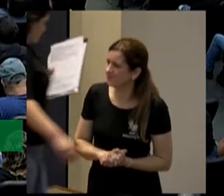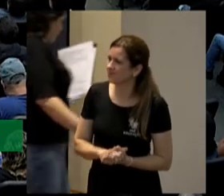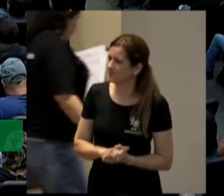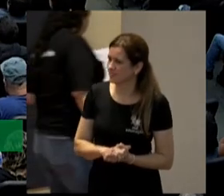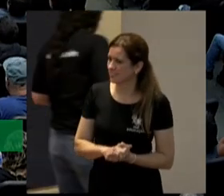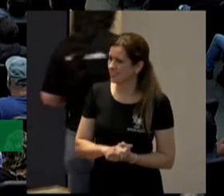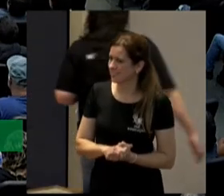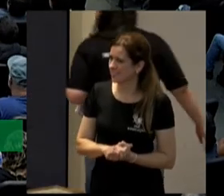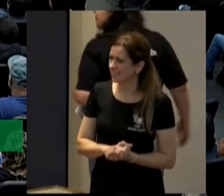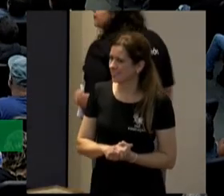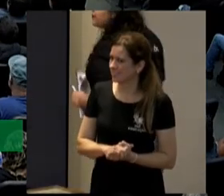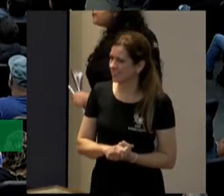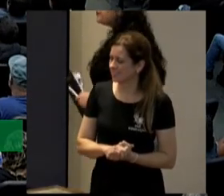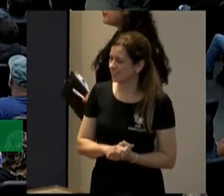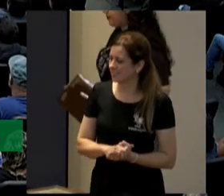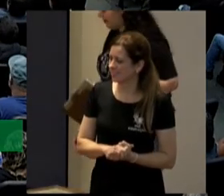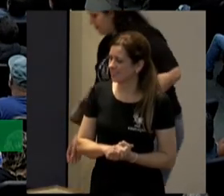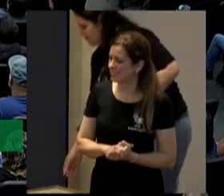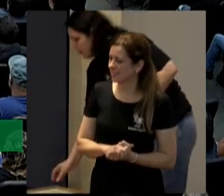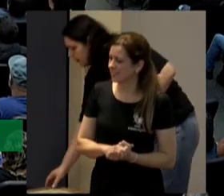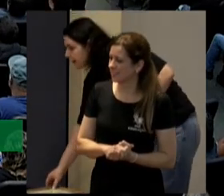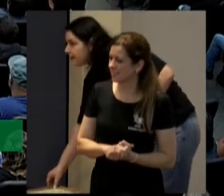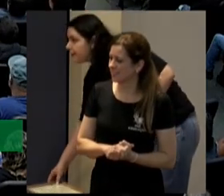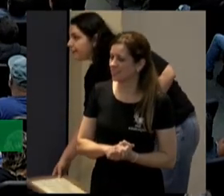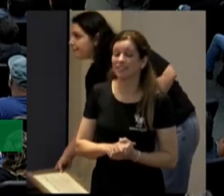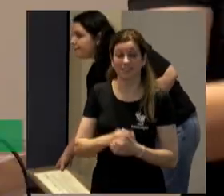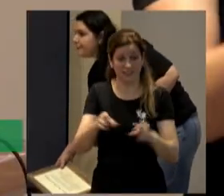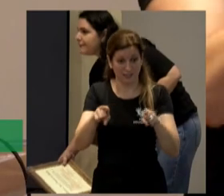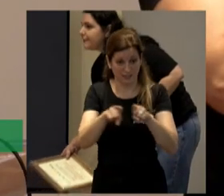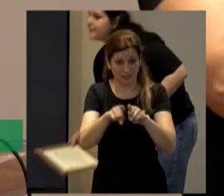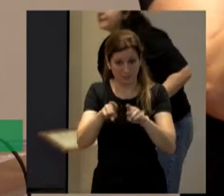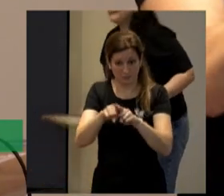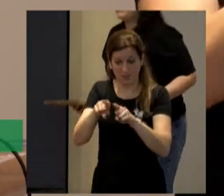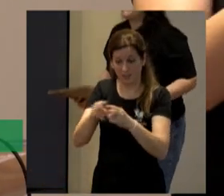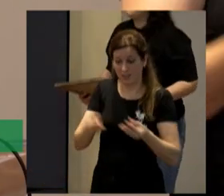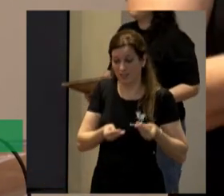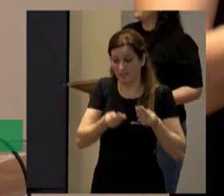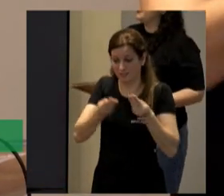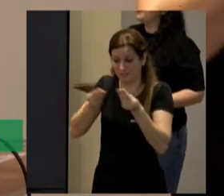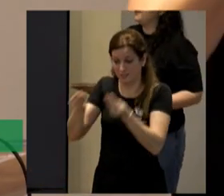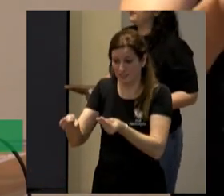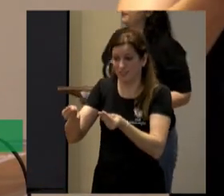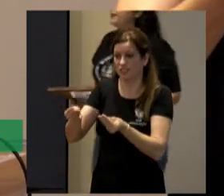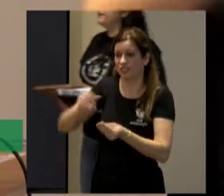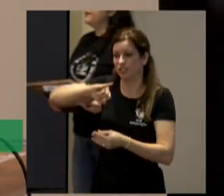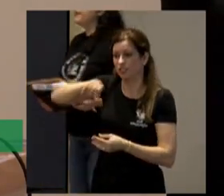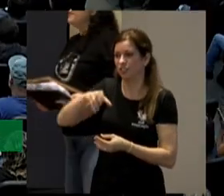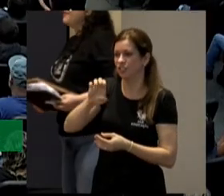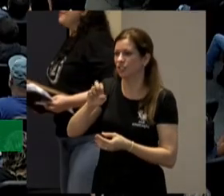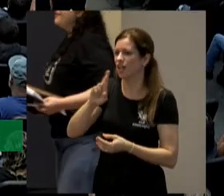A foto já foi? Agora também entregamos para a professora Jeruse Romão.